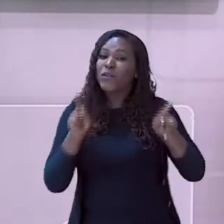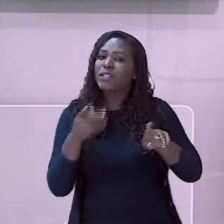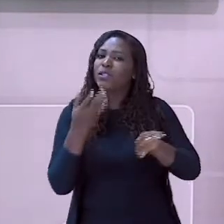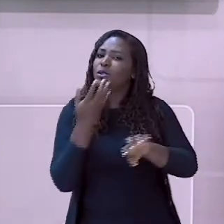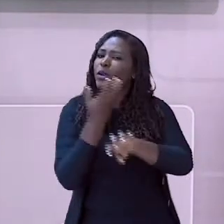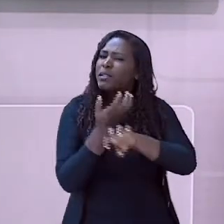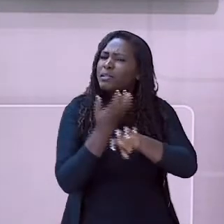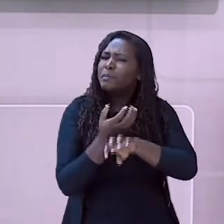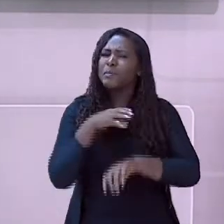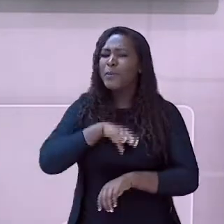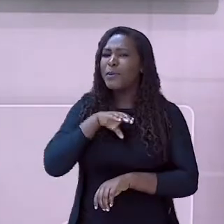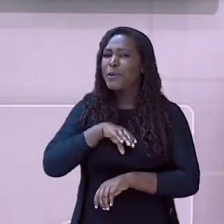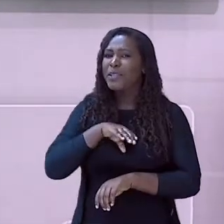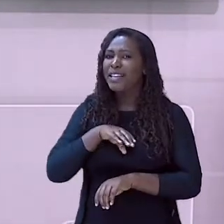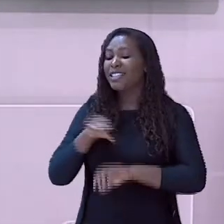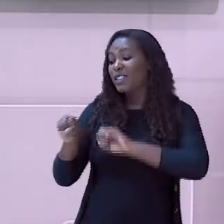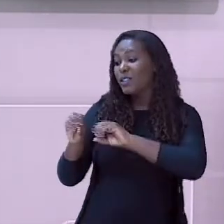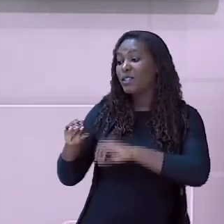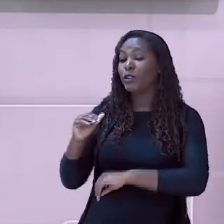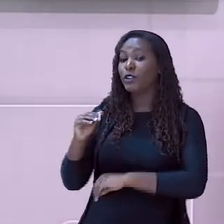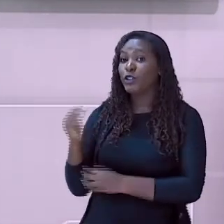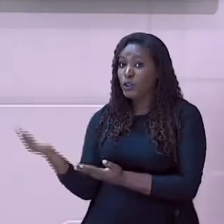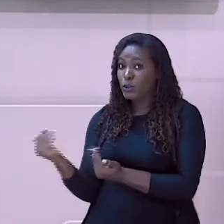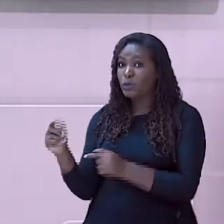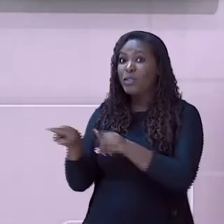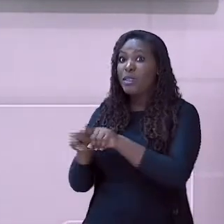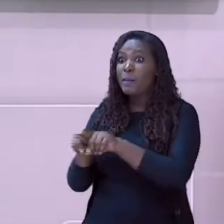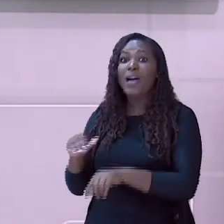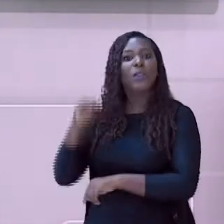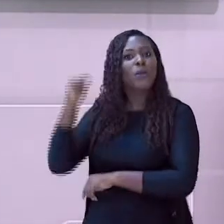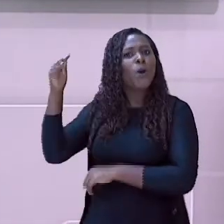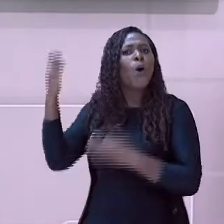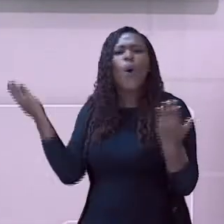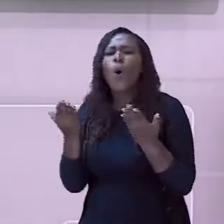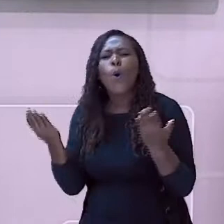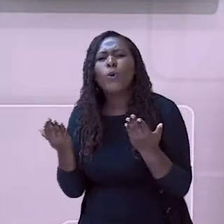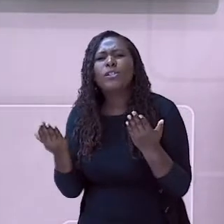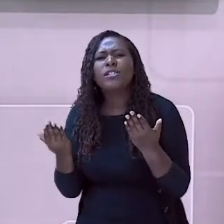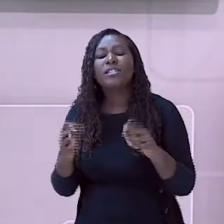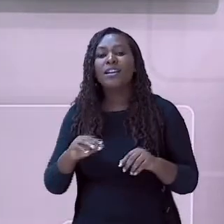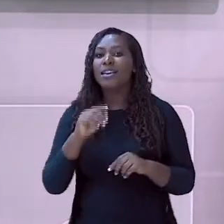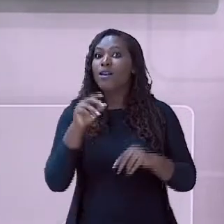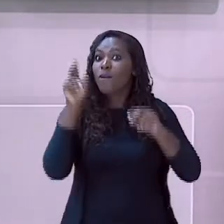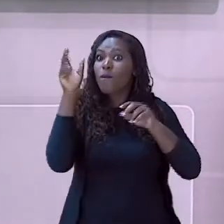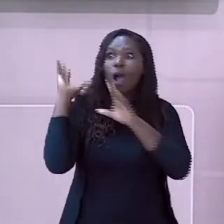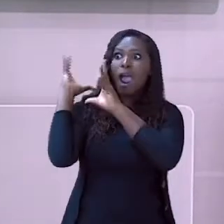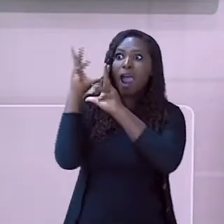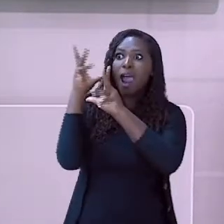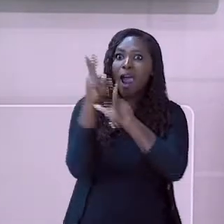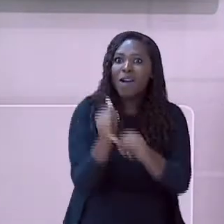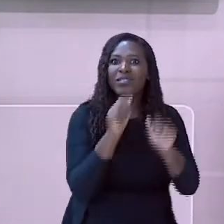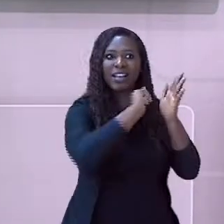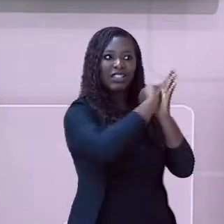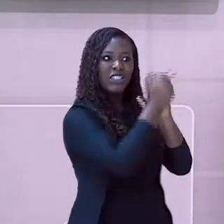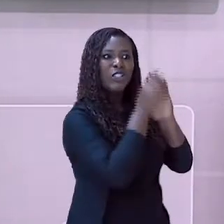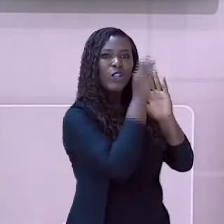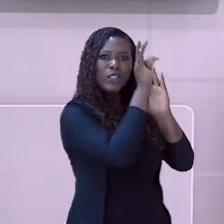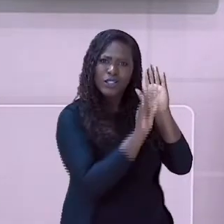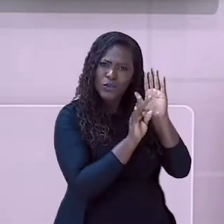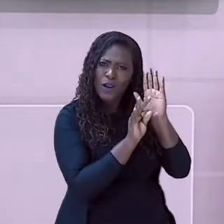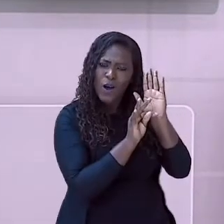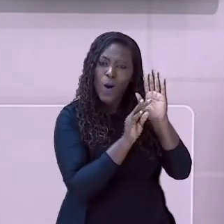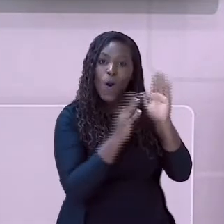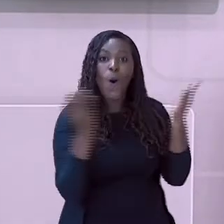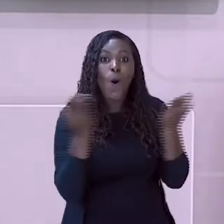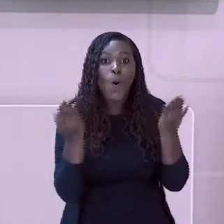vamos rever sobre gêneros textuais com ênfase em entrevista, que é mais um gênero textual que vamos estar